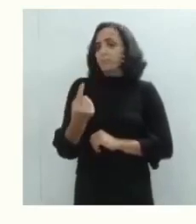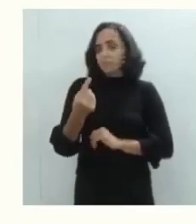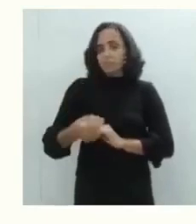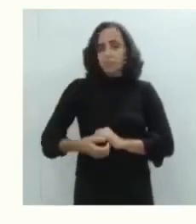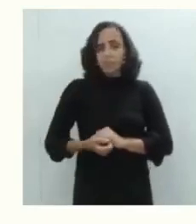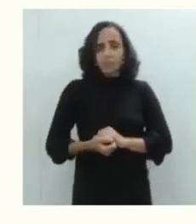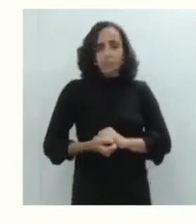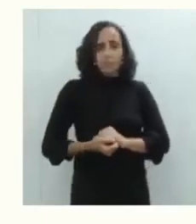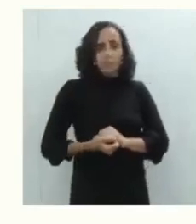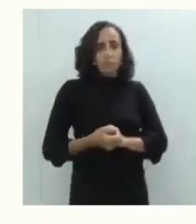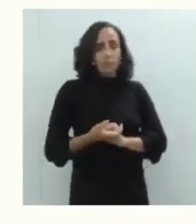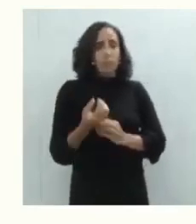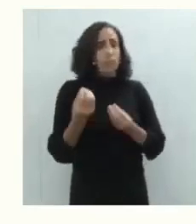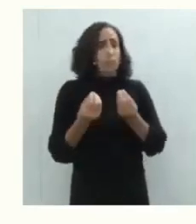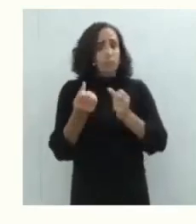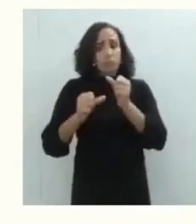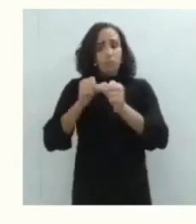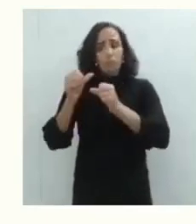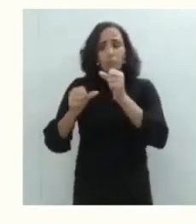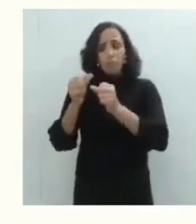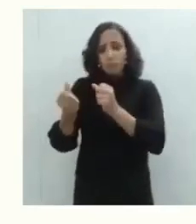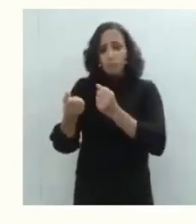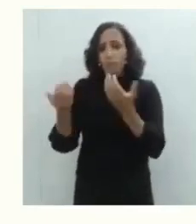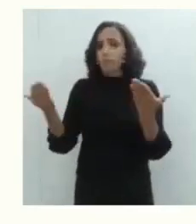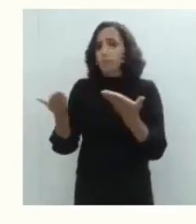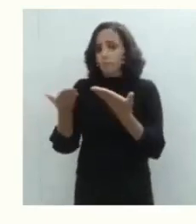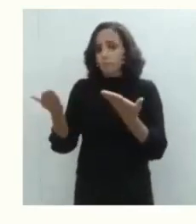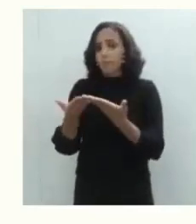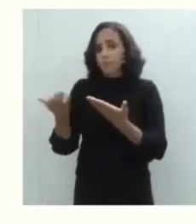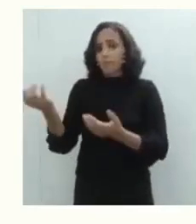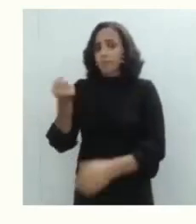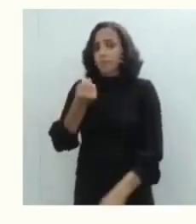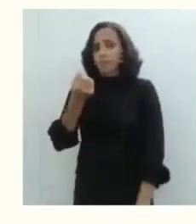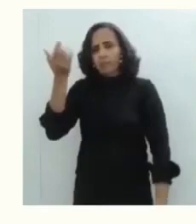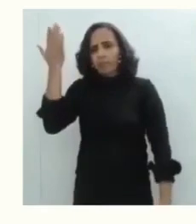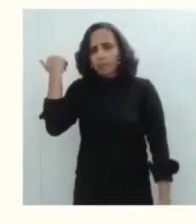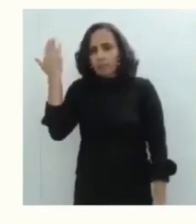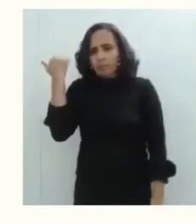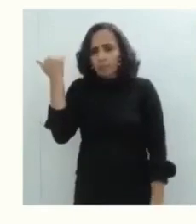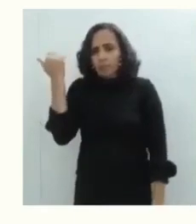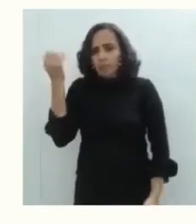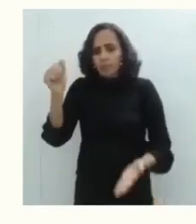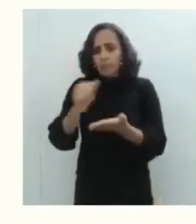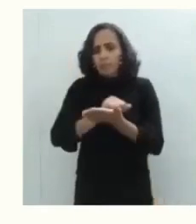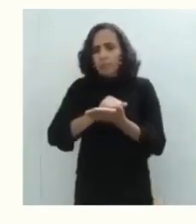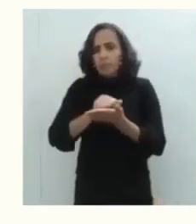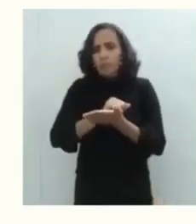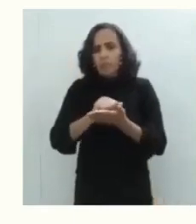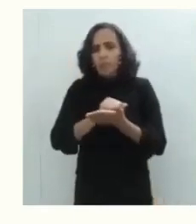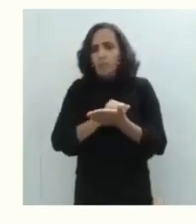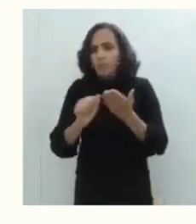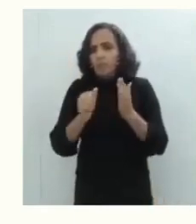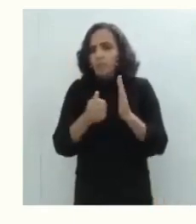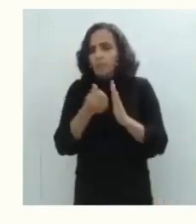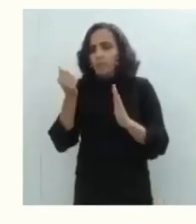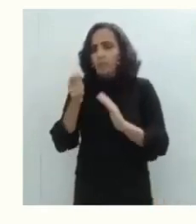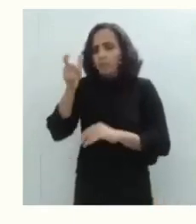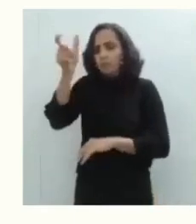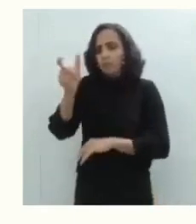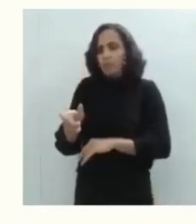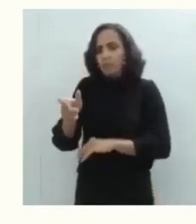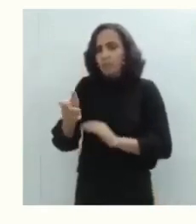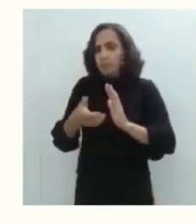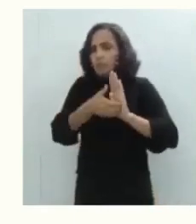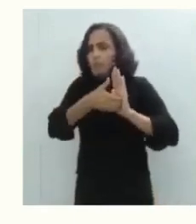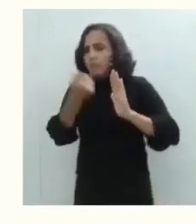No caso 2, porque eu fiz um novo registro. Lembra que a gente apagou na competência 3 através do script